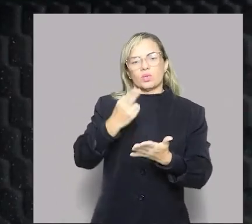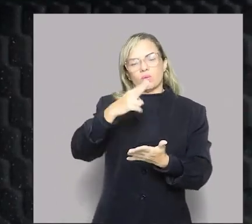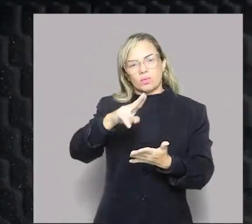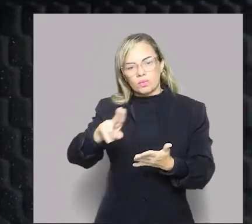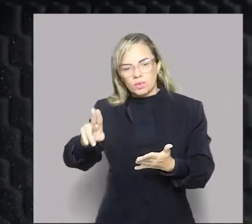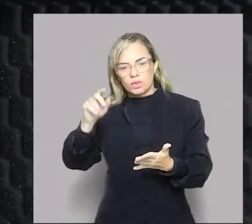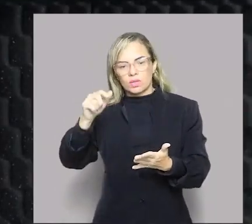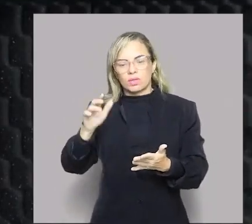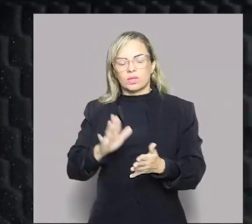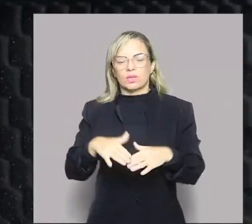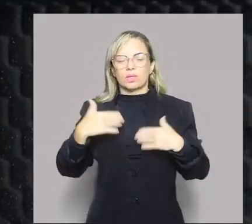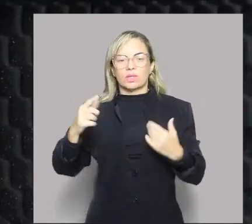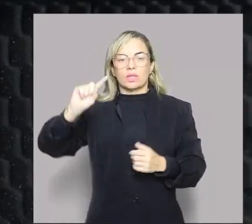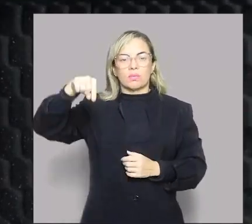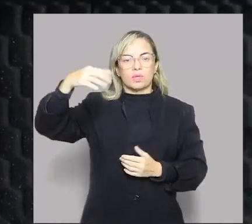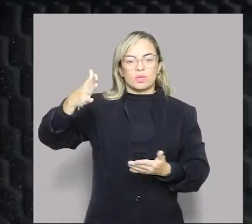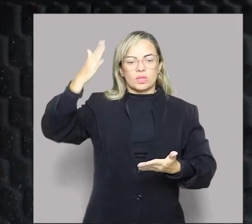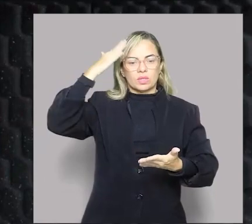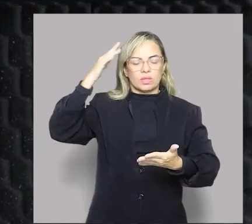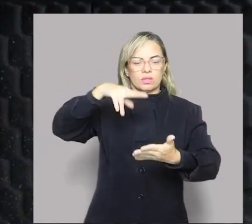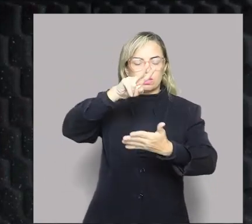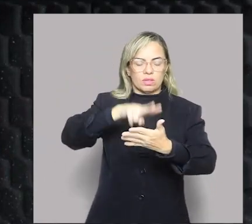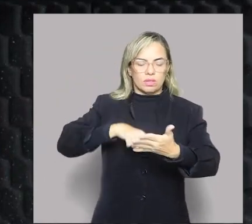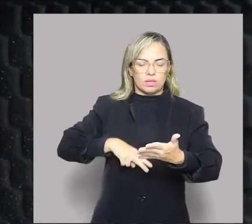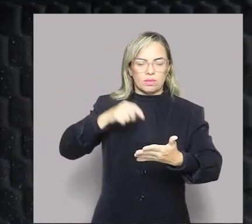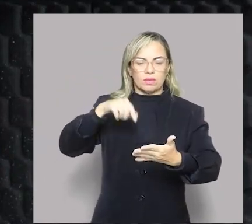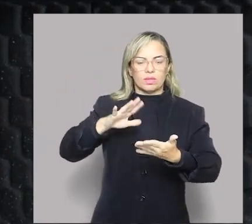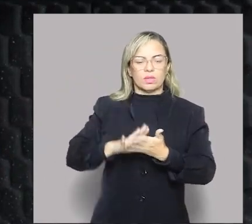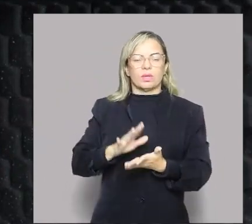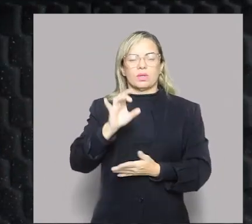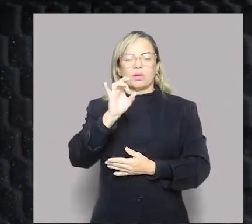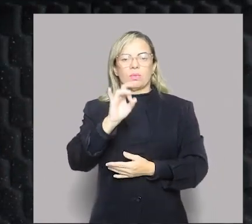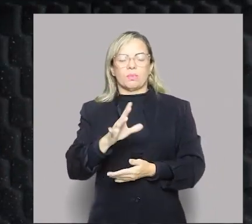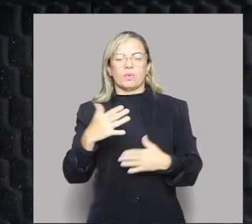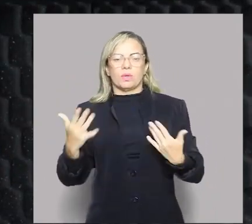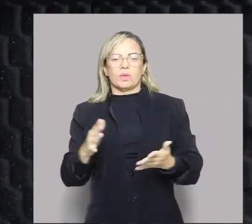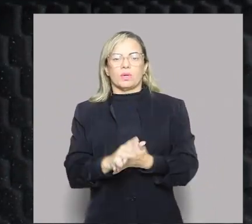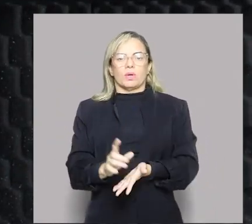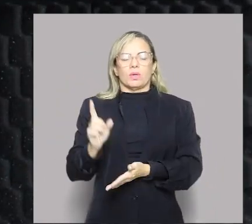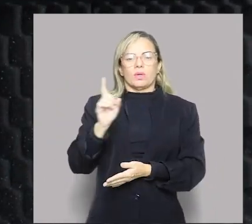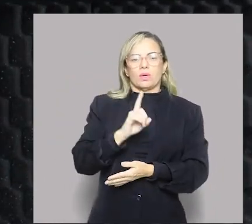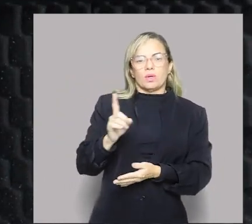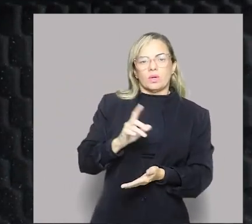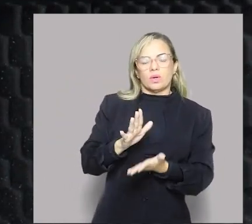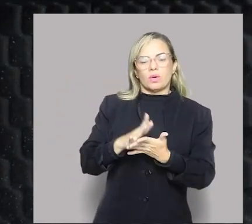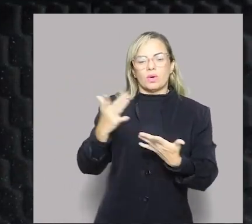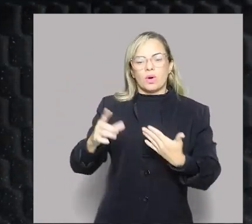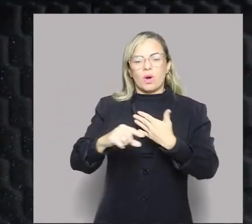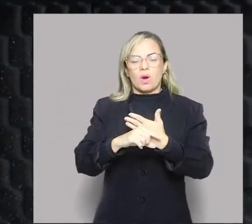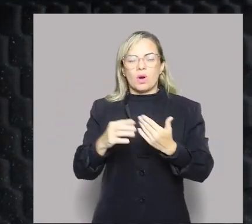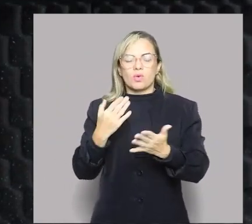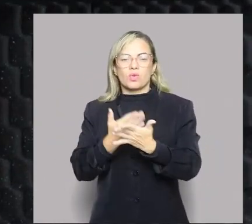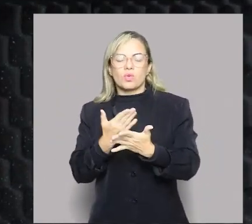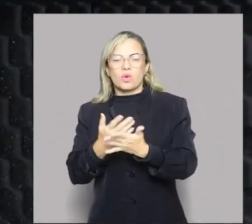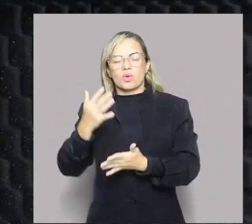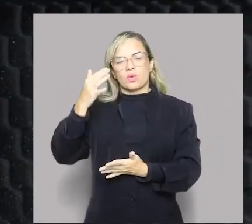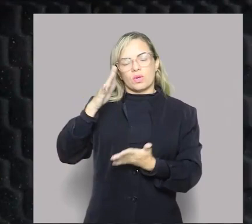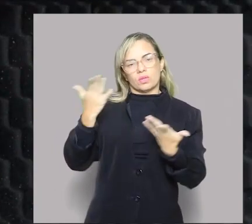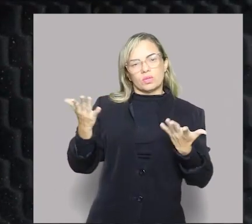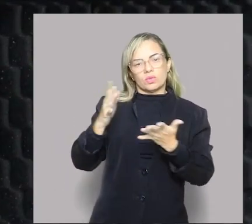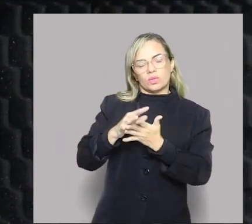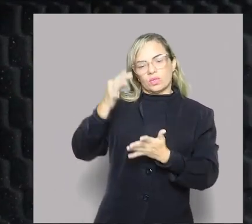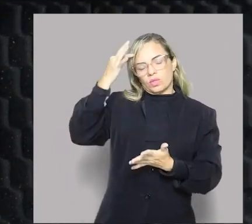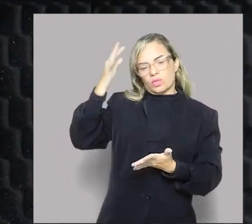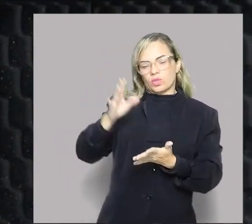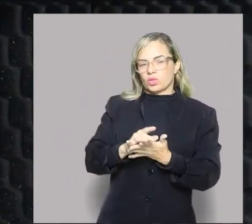seguida, fez a interpretação. Só que a gente não só coloca a legitimação por colocar, porque aí